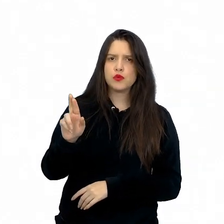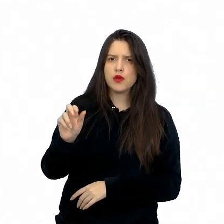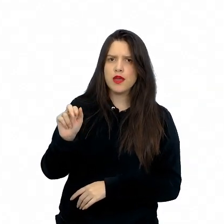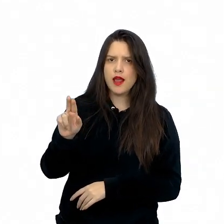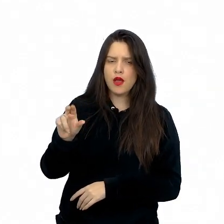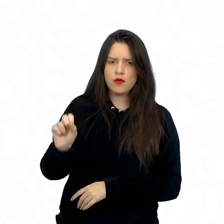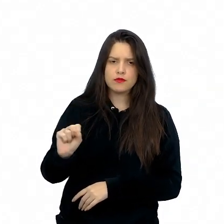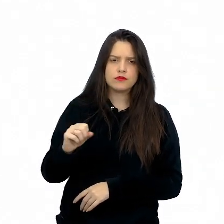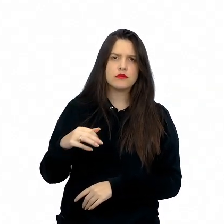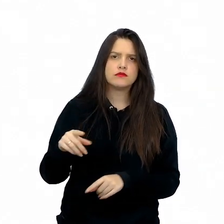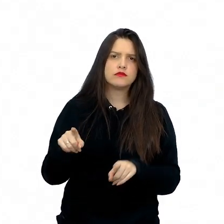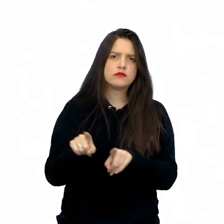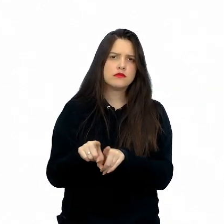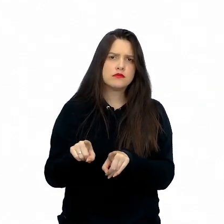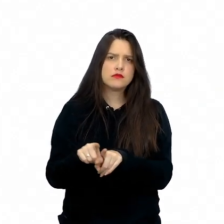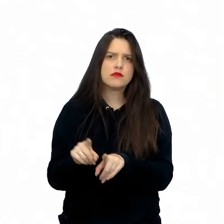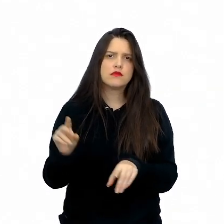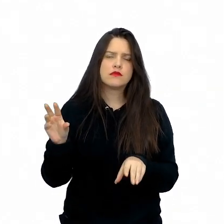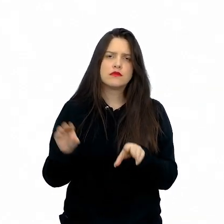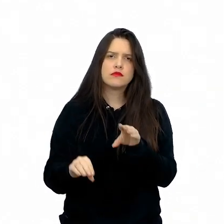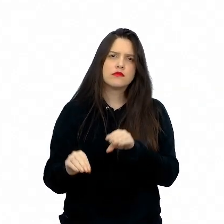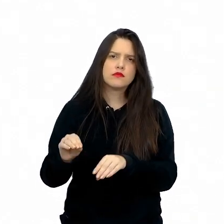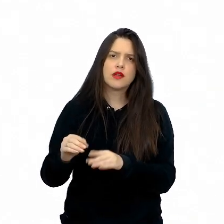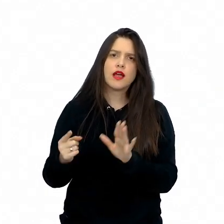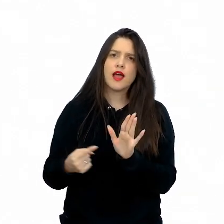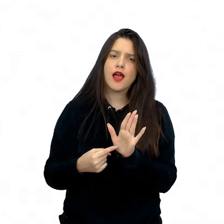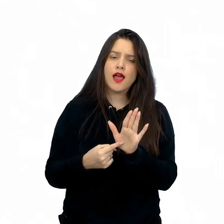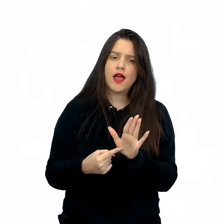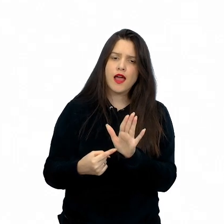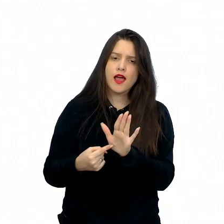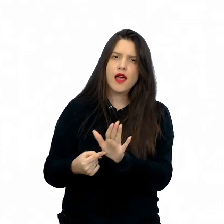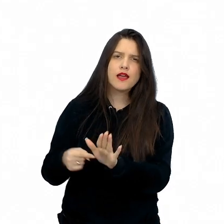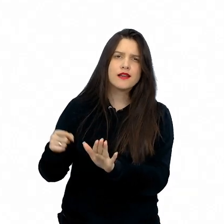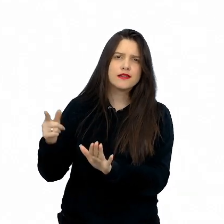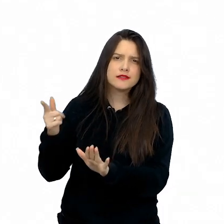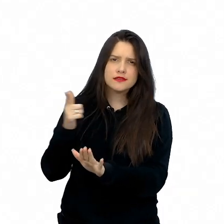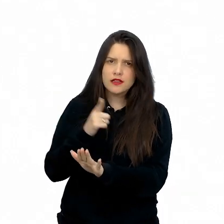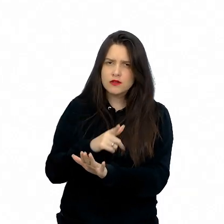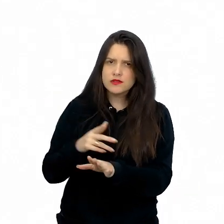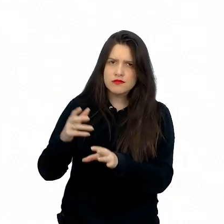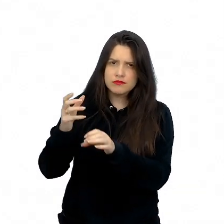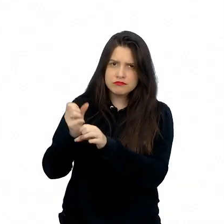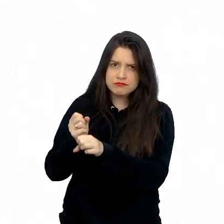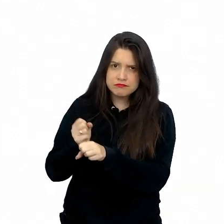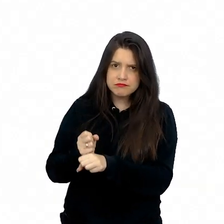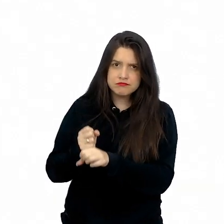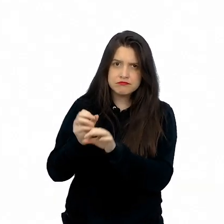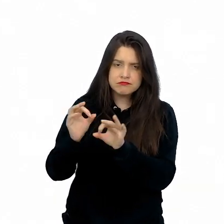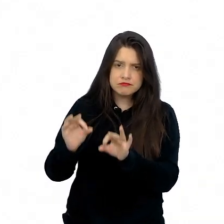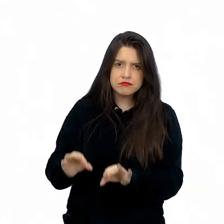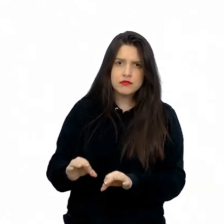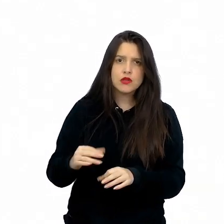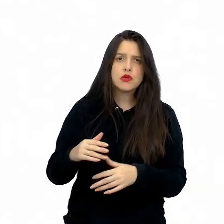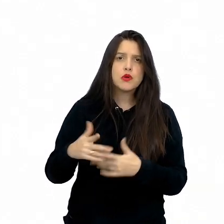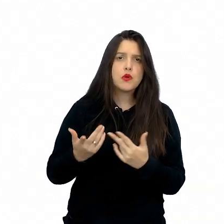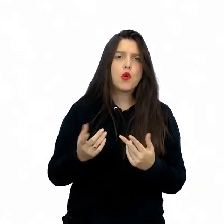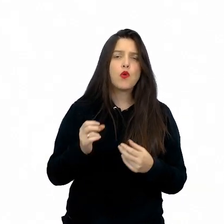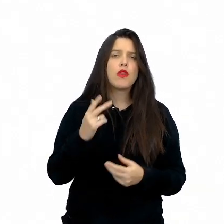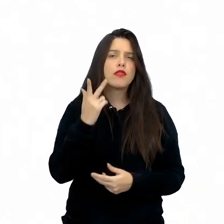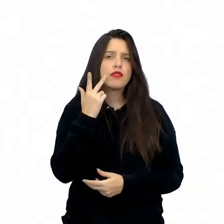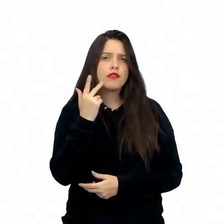membro. E o resultado é 84. Será que ele vai colocar 84 nesse resultado? Ou ele vai